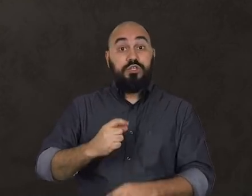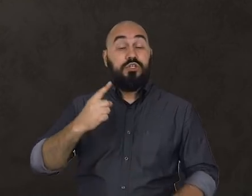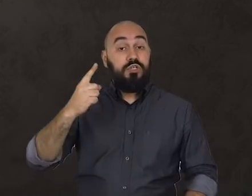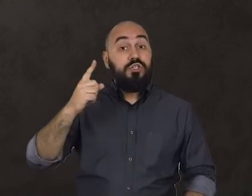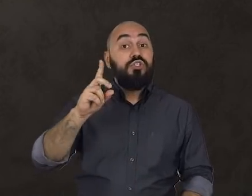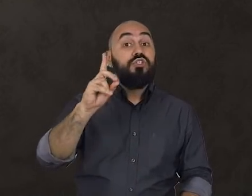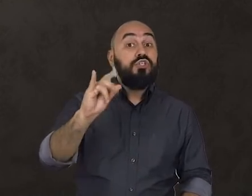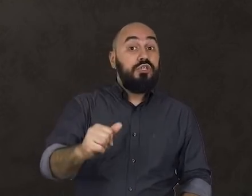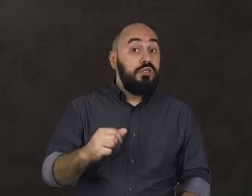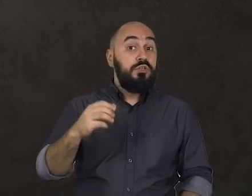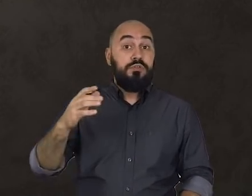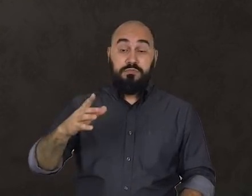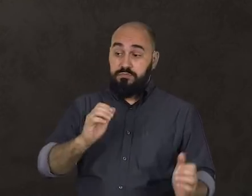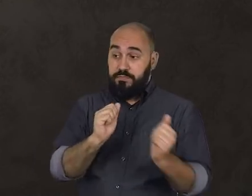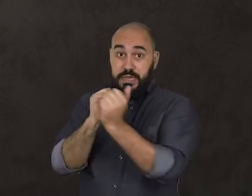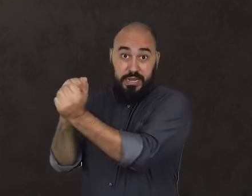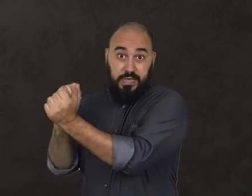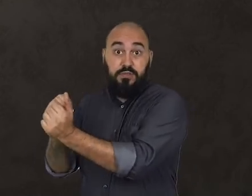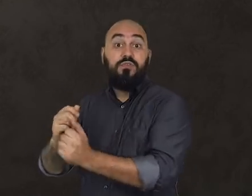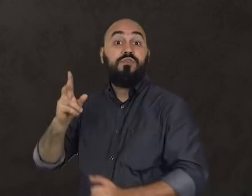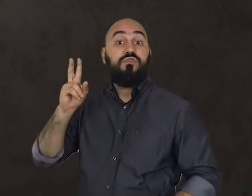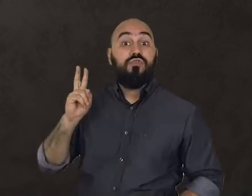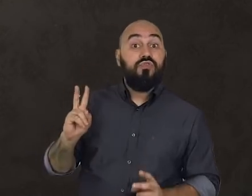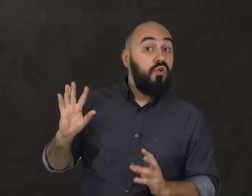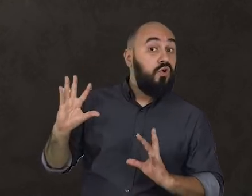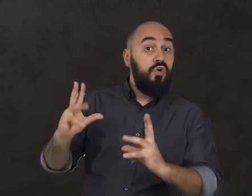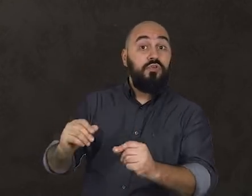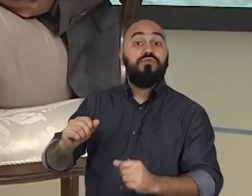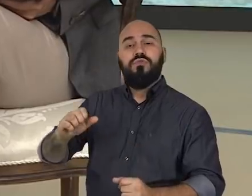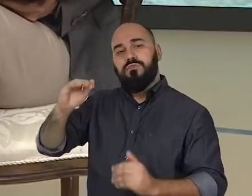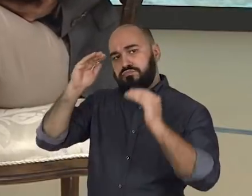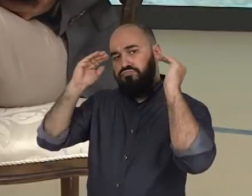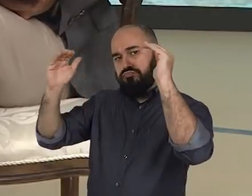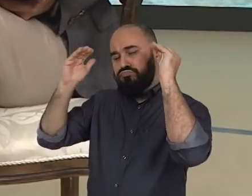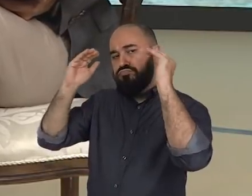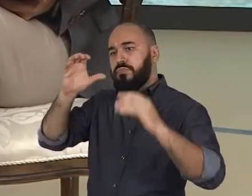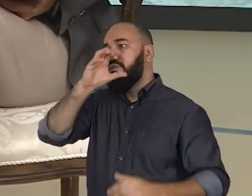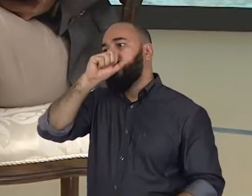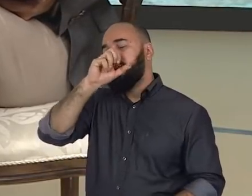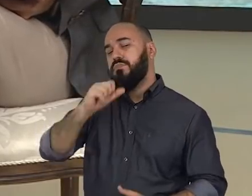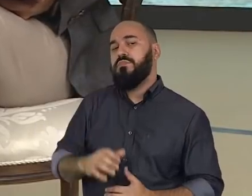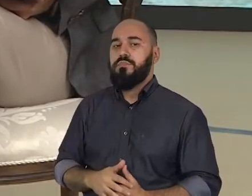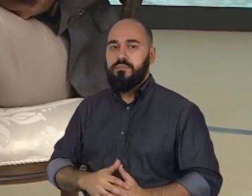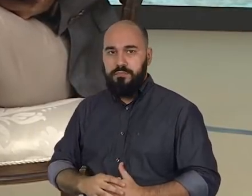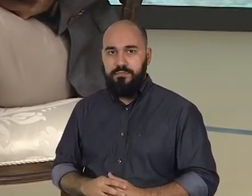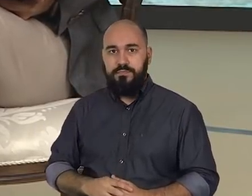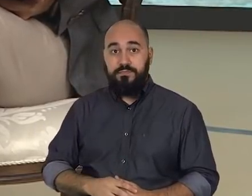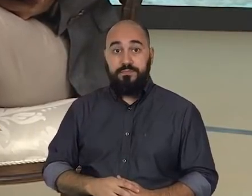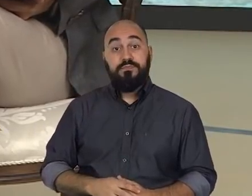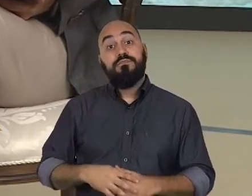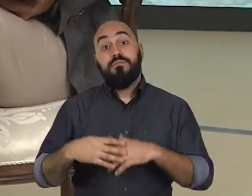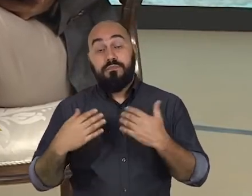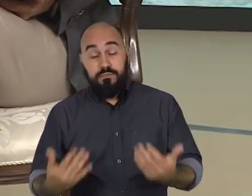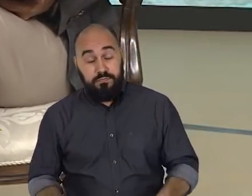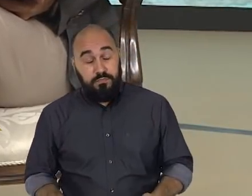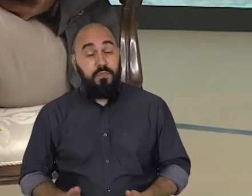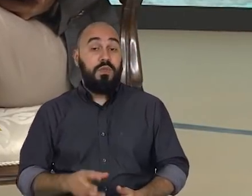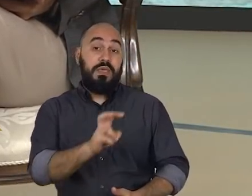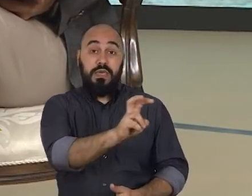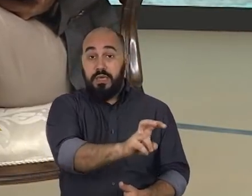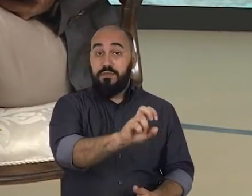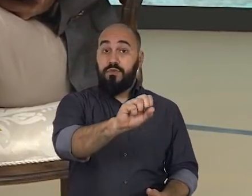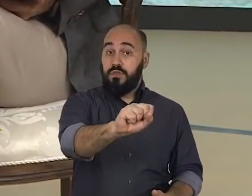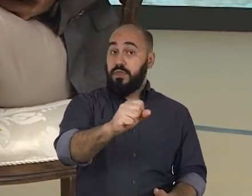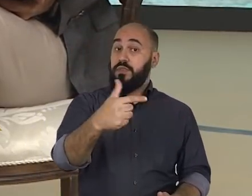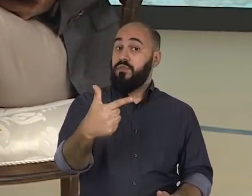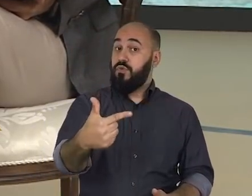guardou o sábado para cumprir 70 anos. Assim sendo, em 582 a.C., após a destruição